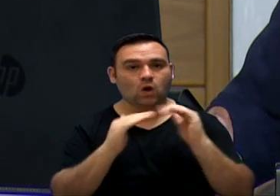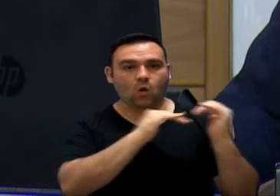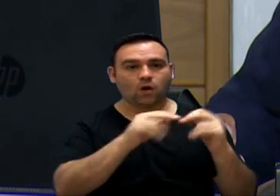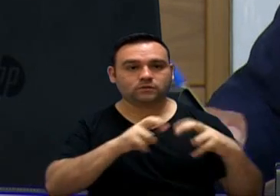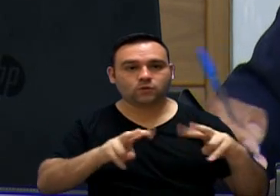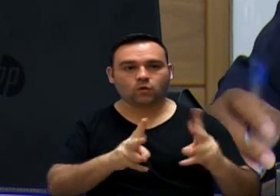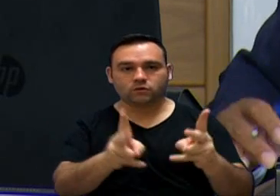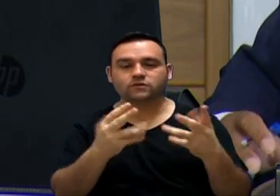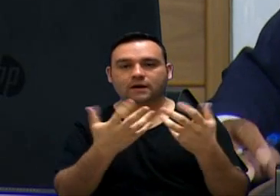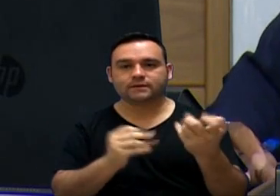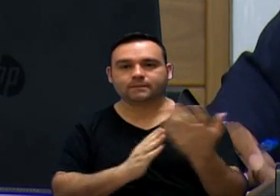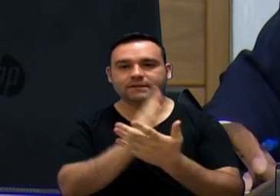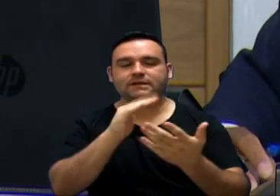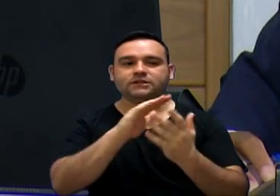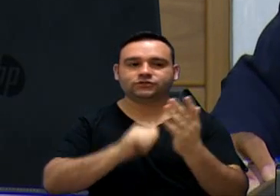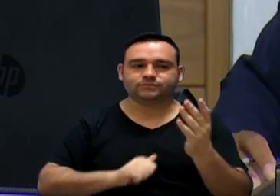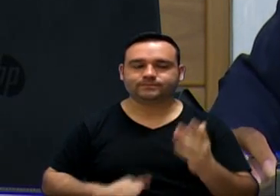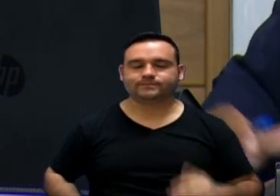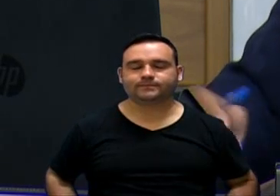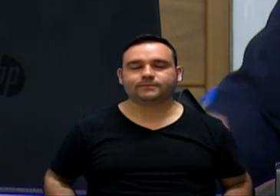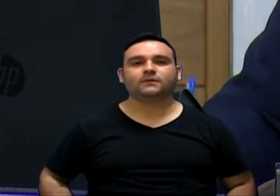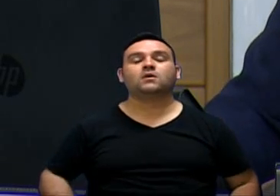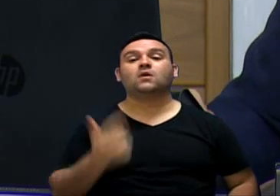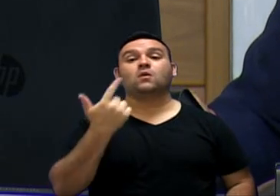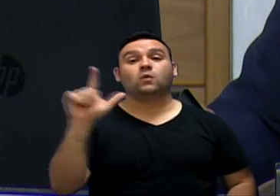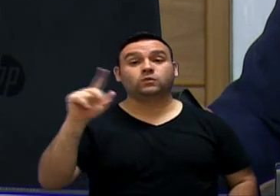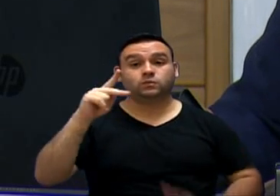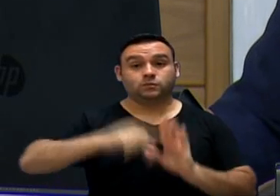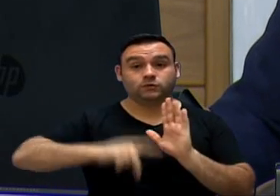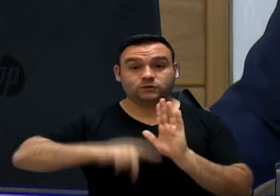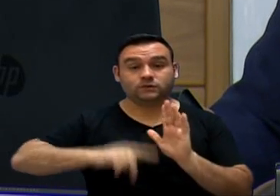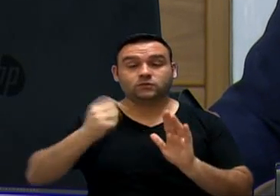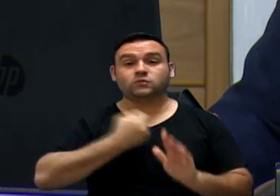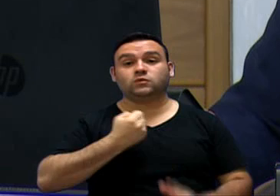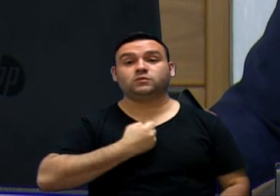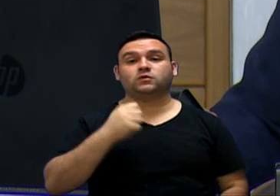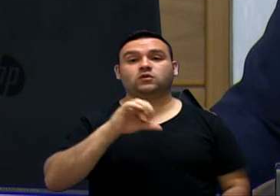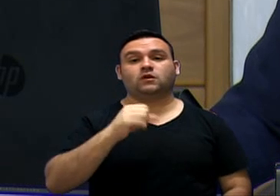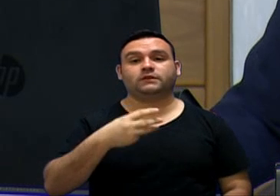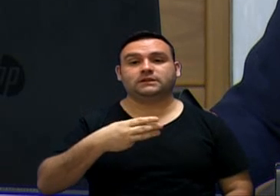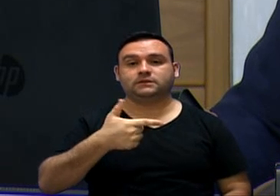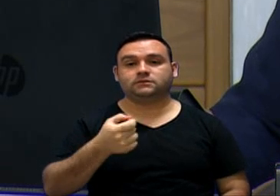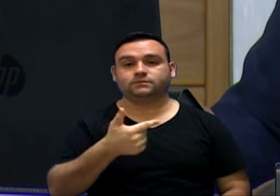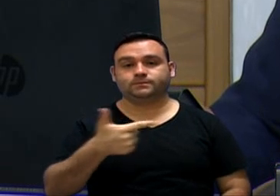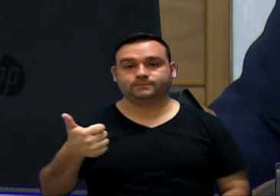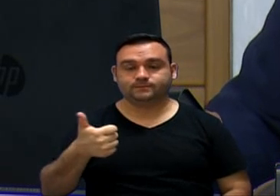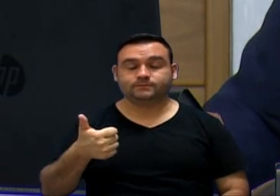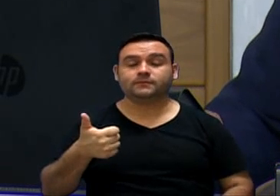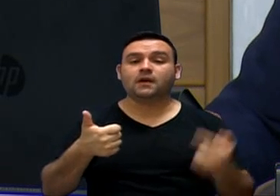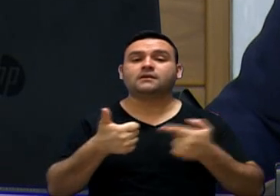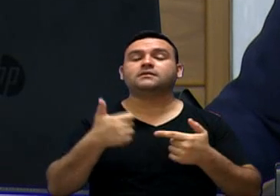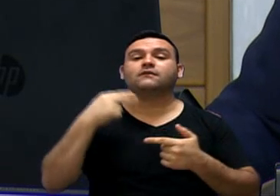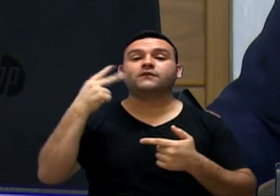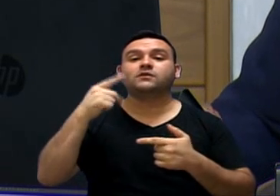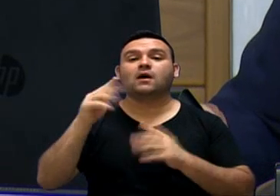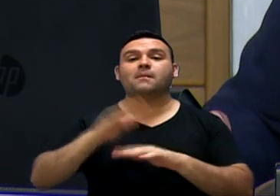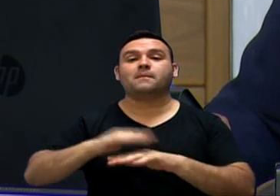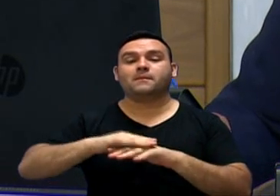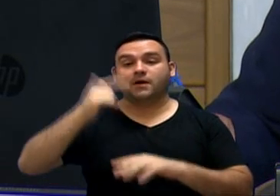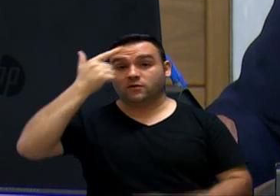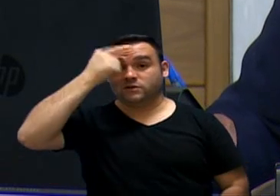concordam, permaneçam como estão, pela retirada. O próximo projeto é o projeto de lei 93/2021, do vereador